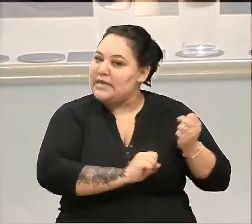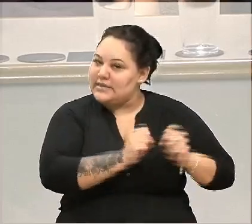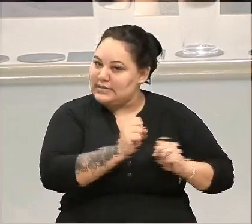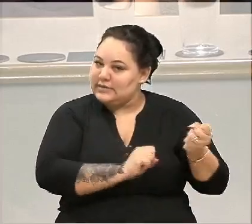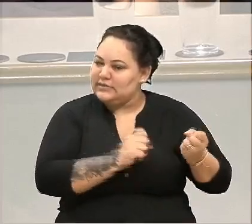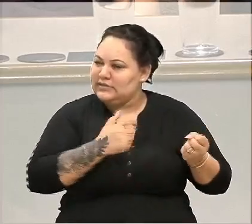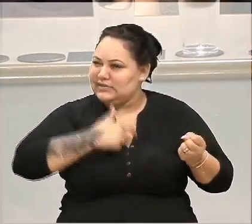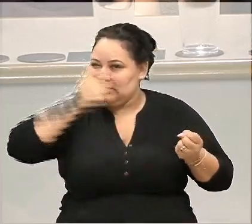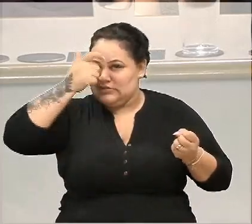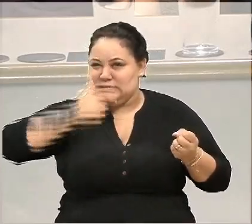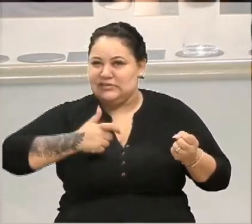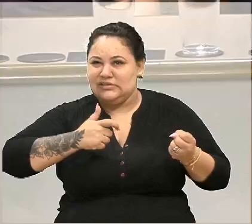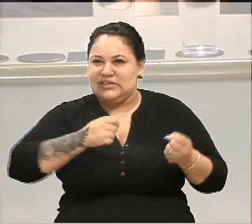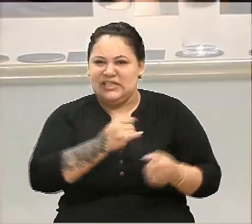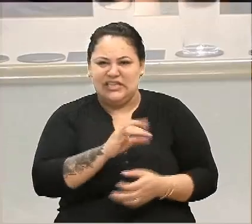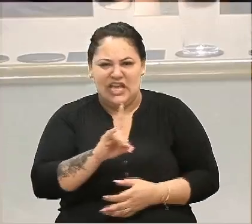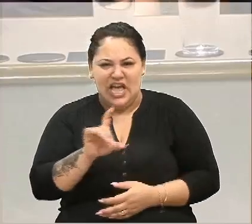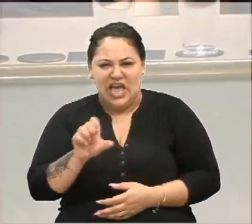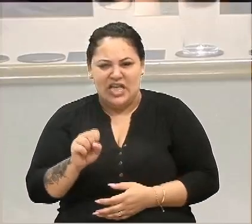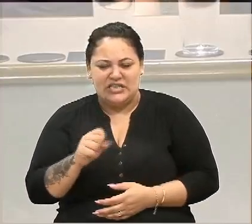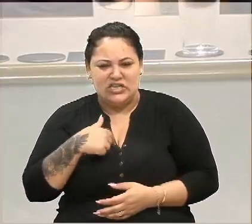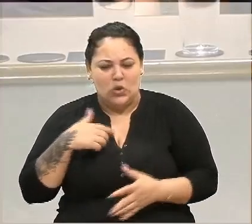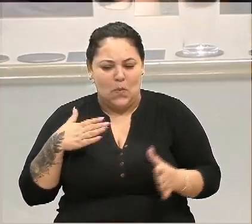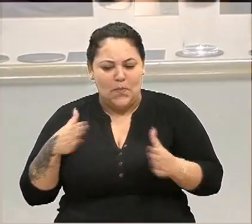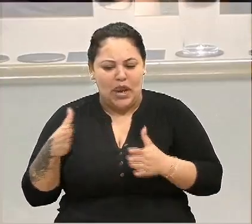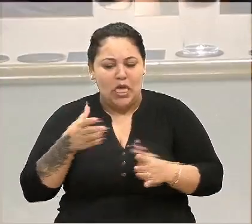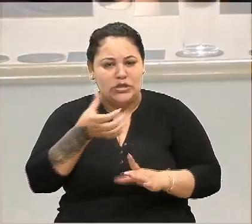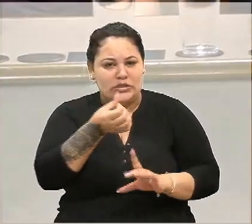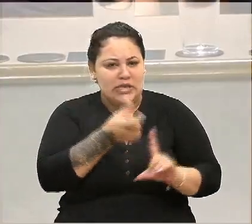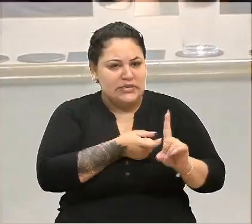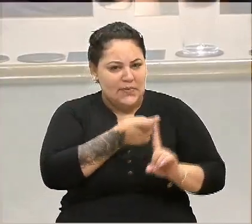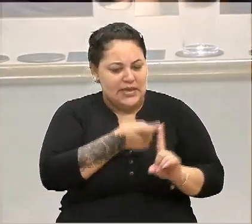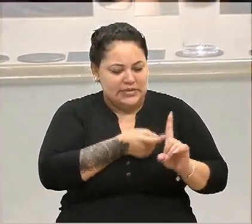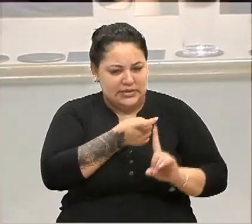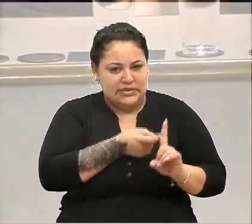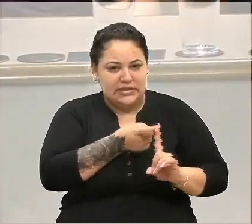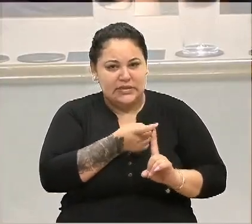que é ideias, que num período de 6 meses,